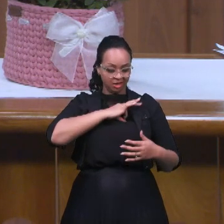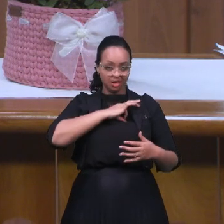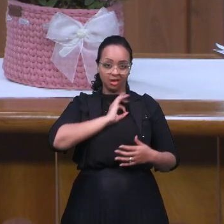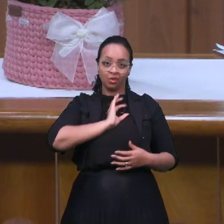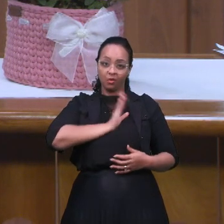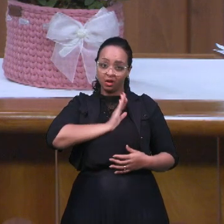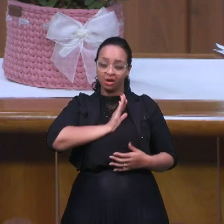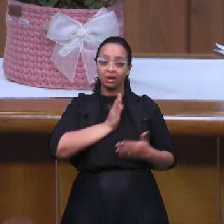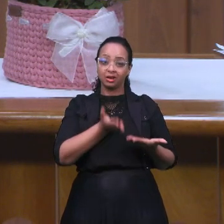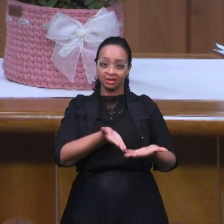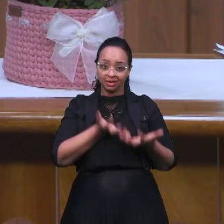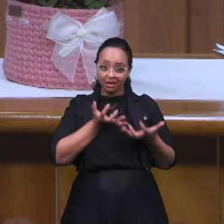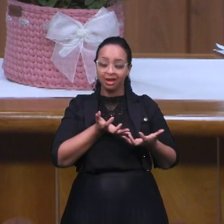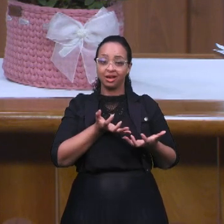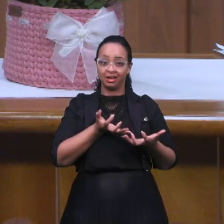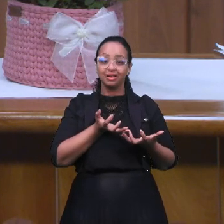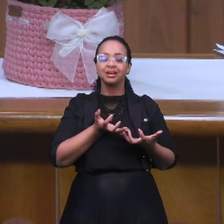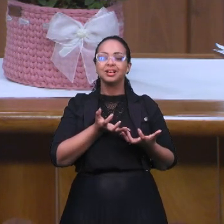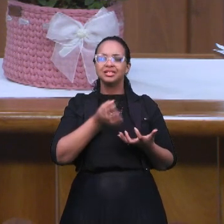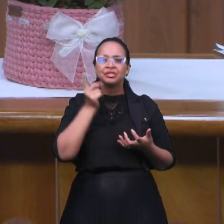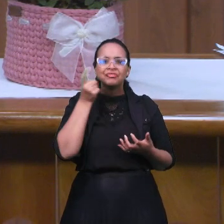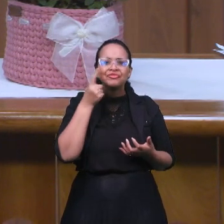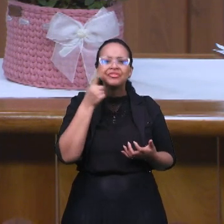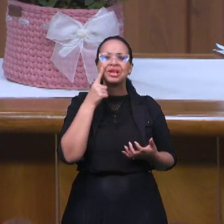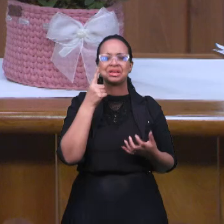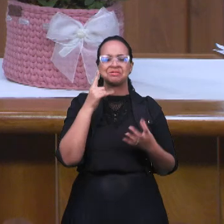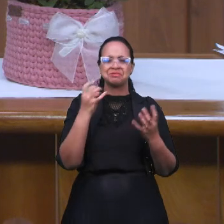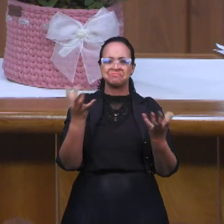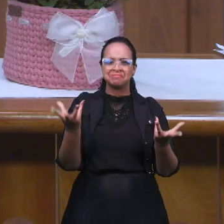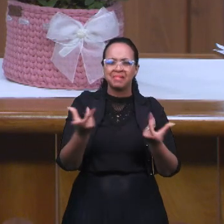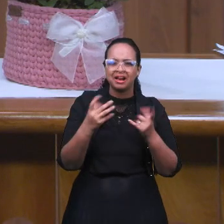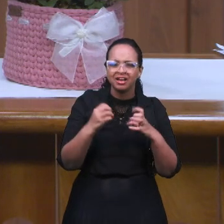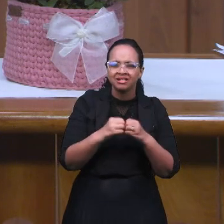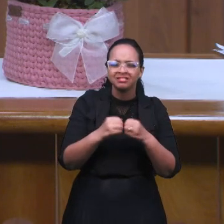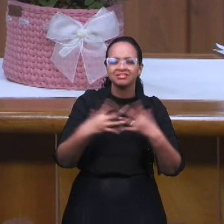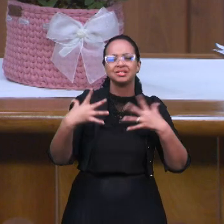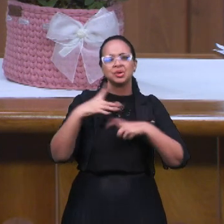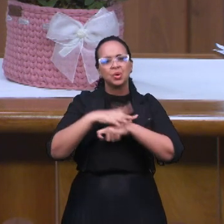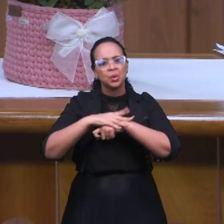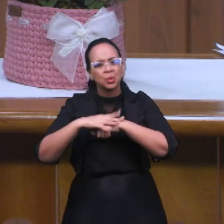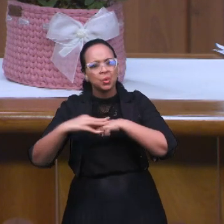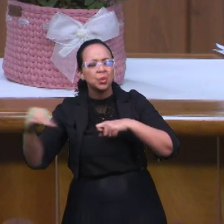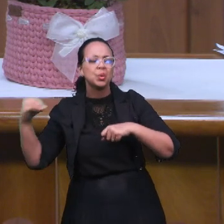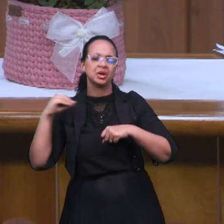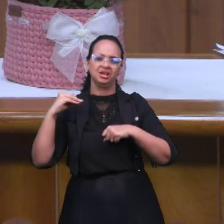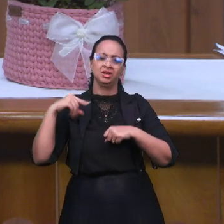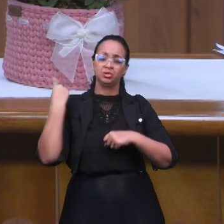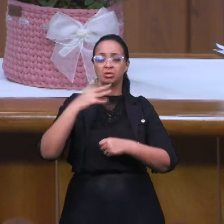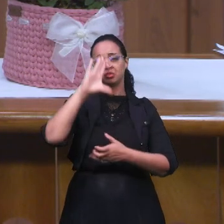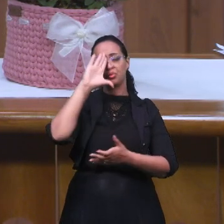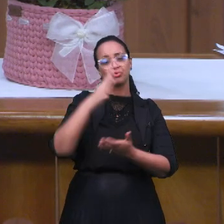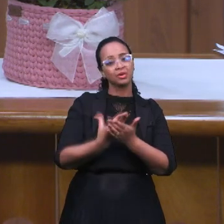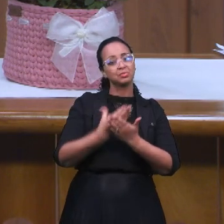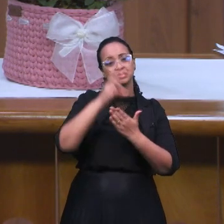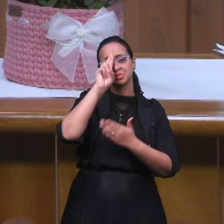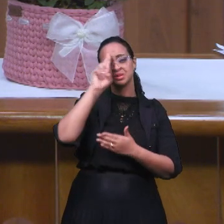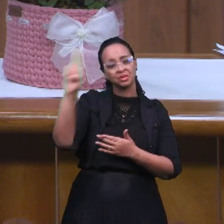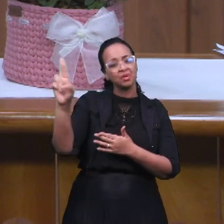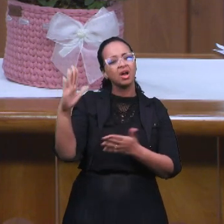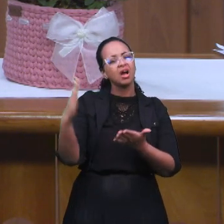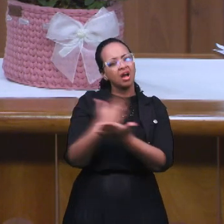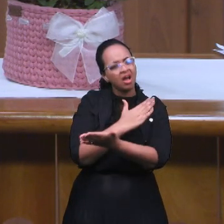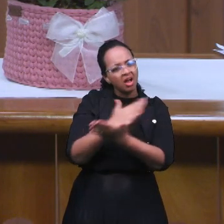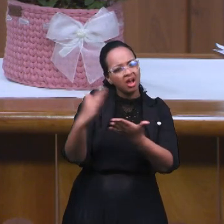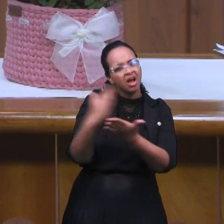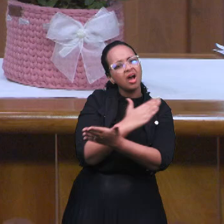vendo maravilhas, curas, sinais. E nós estamos confiados no Senhor. Algumas coisas vamos